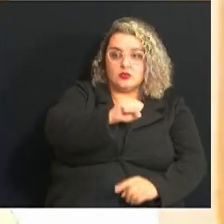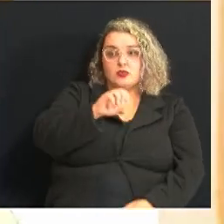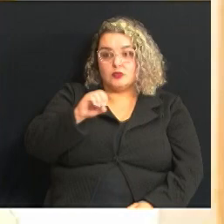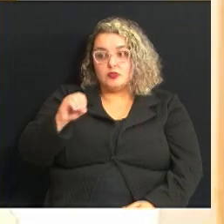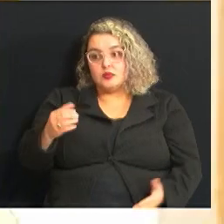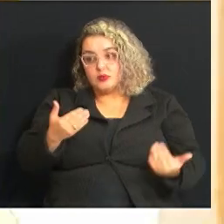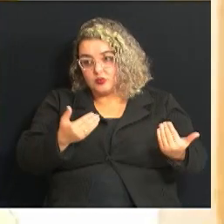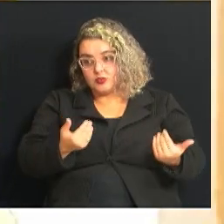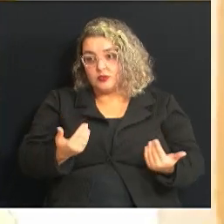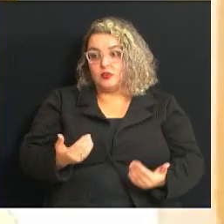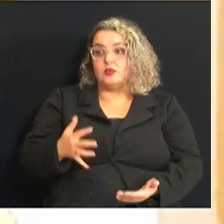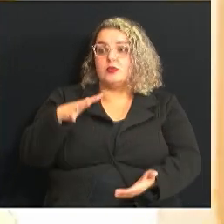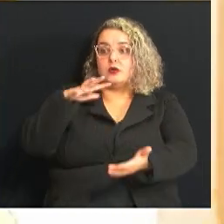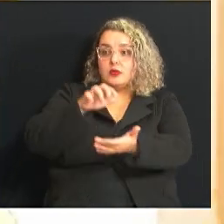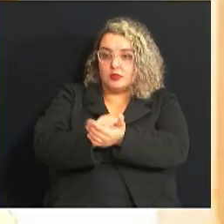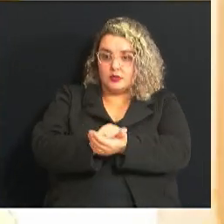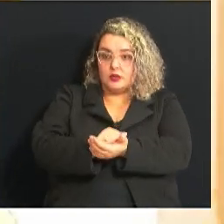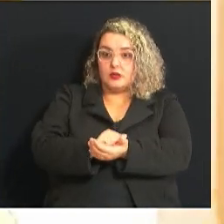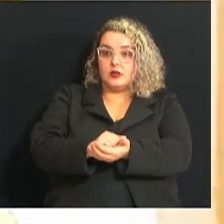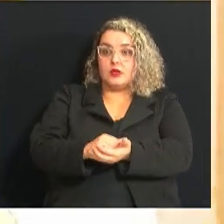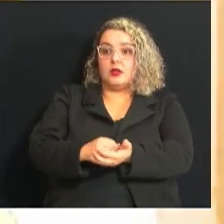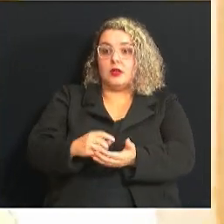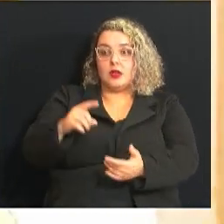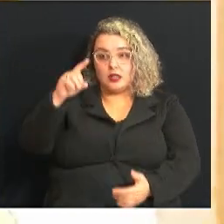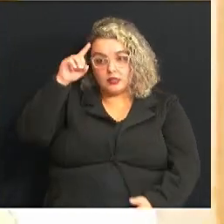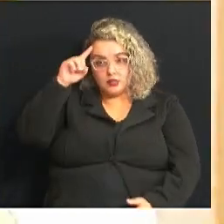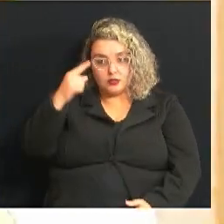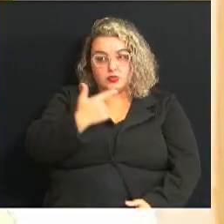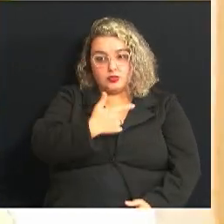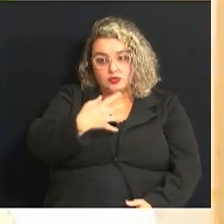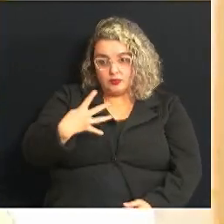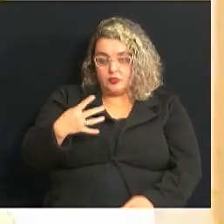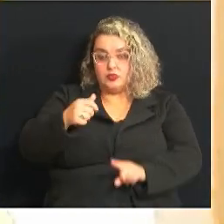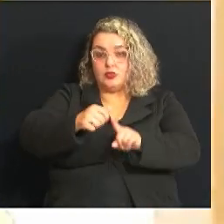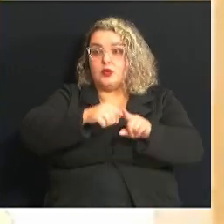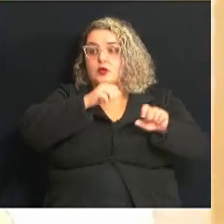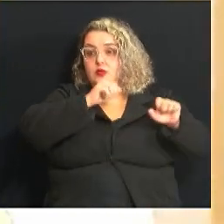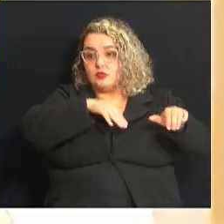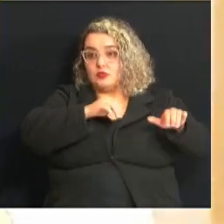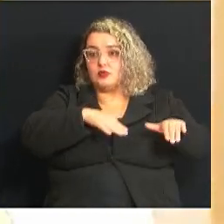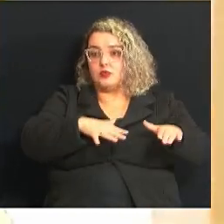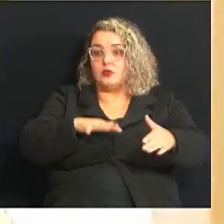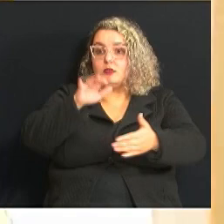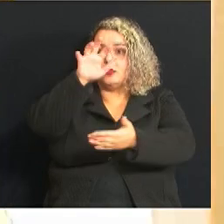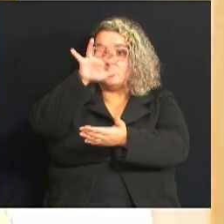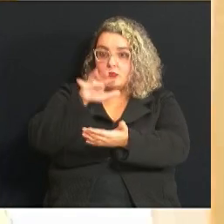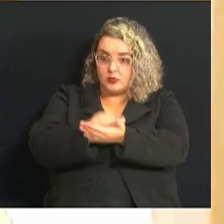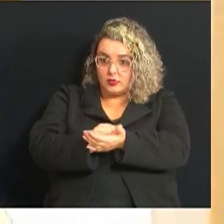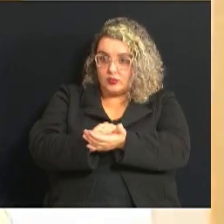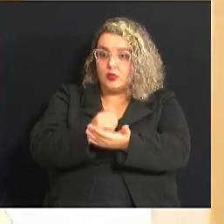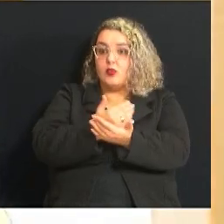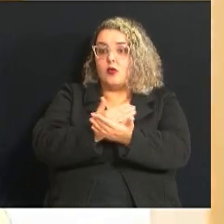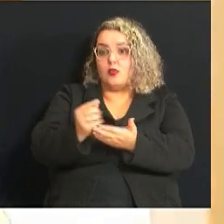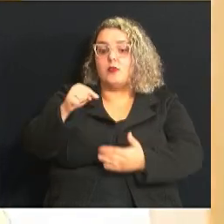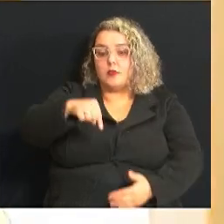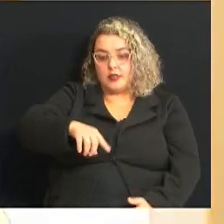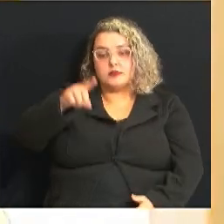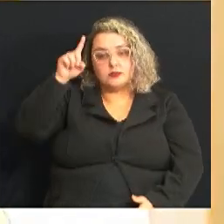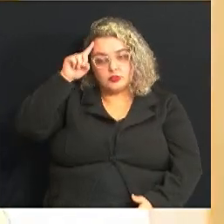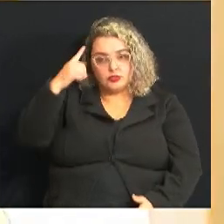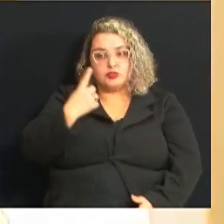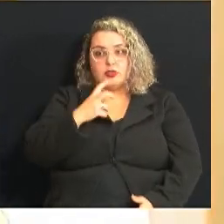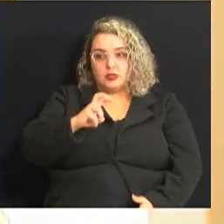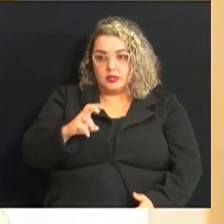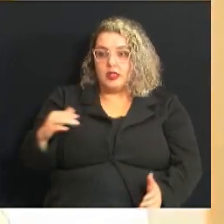lá, então, as inscrições vão até, confirmando... Dia 24 de setembro. As inscrições já iniciou agora dia 15, né? E vão